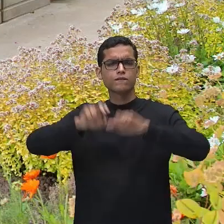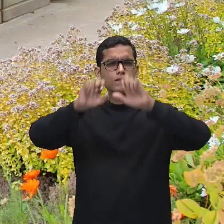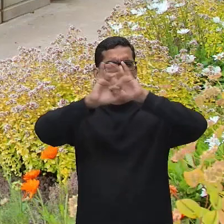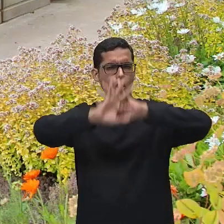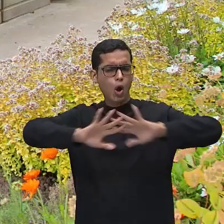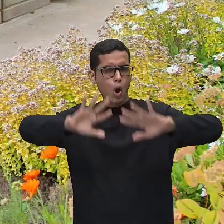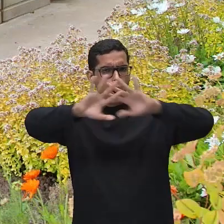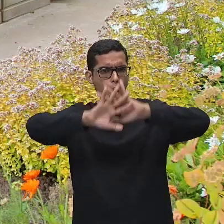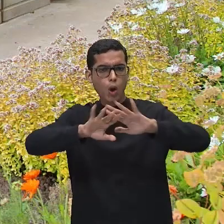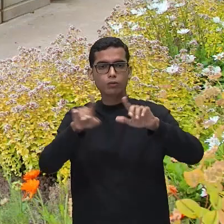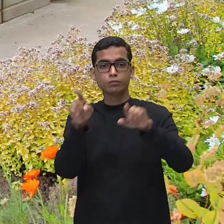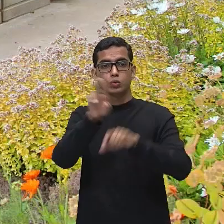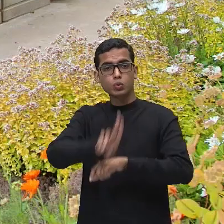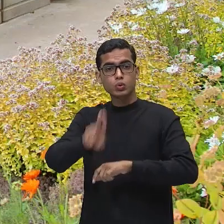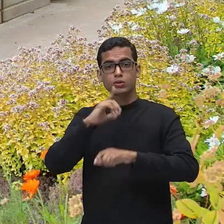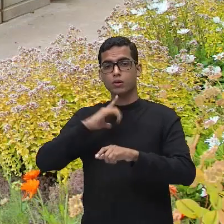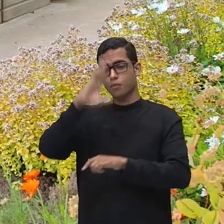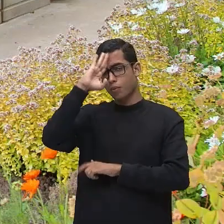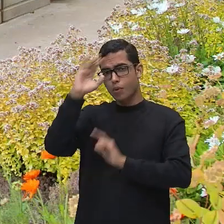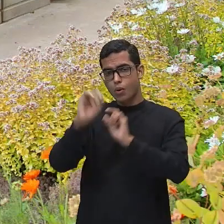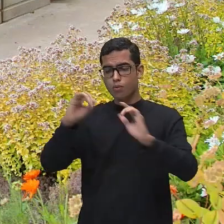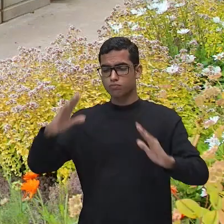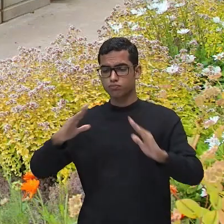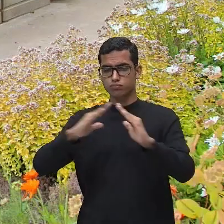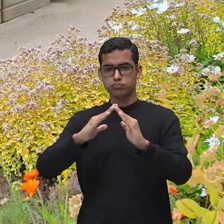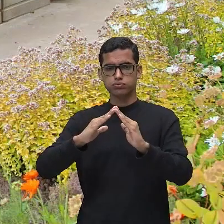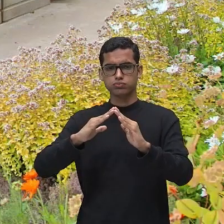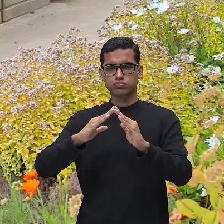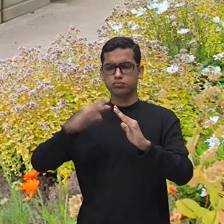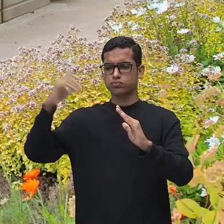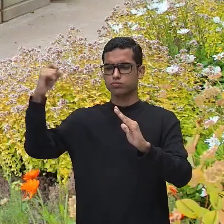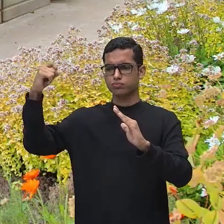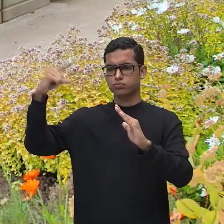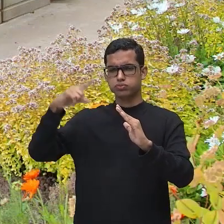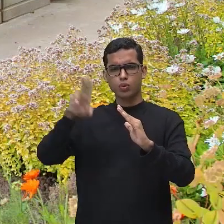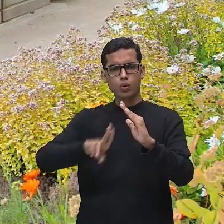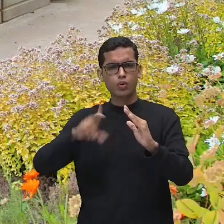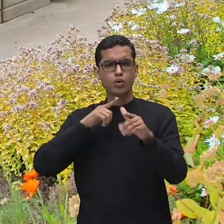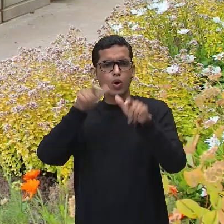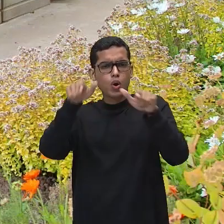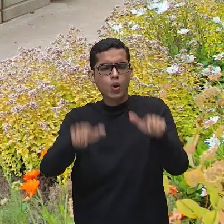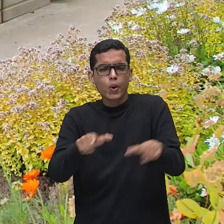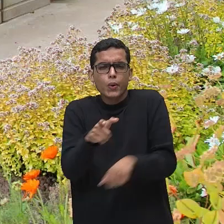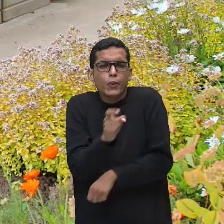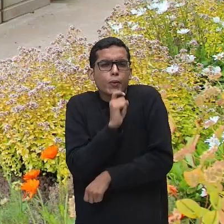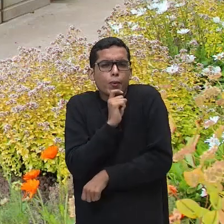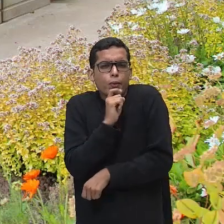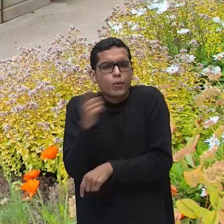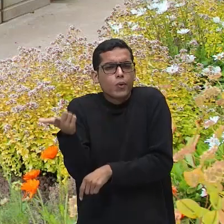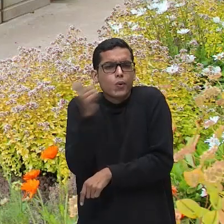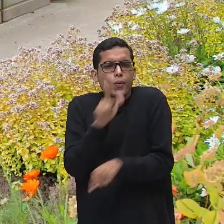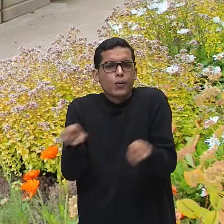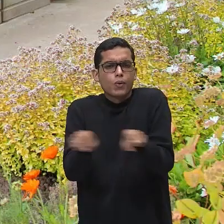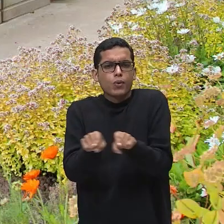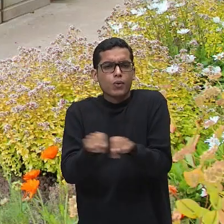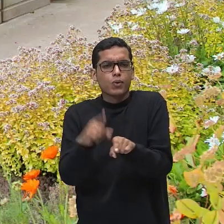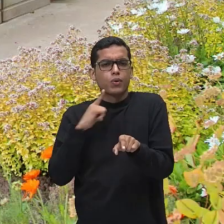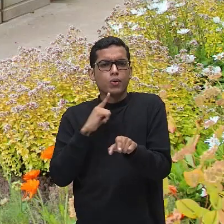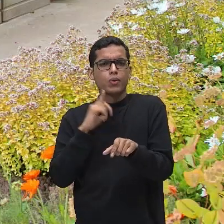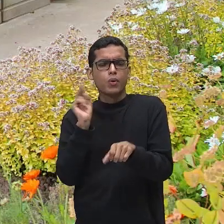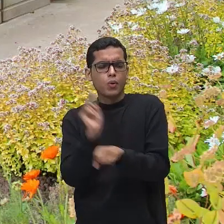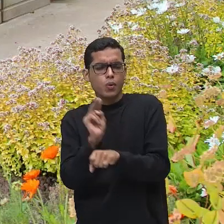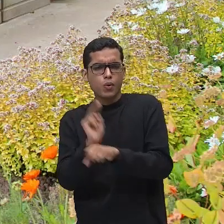ele é muito utilizado em lugares frios para o cultivo de verduras